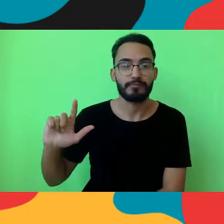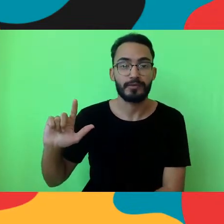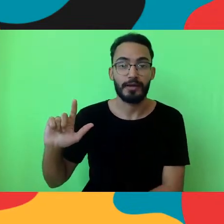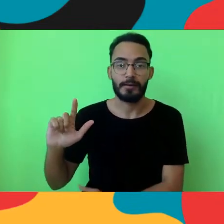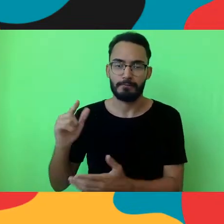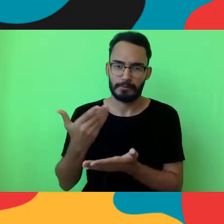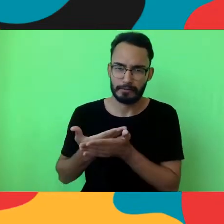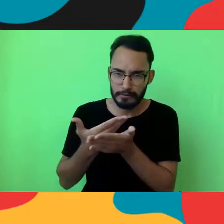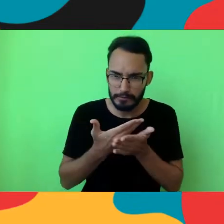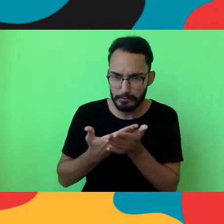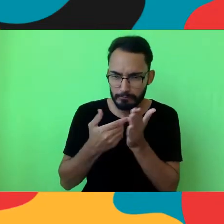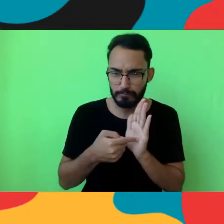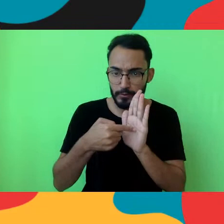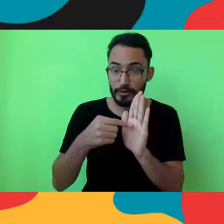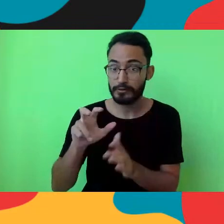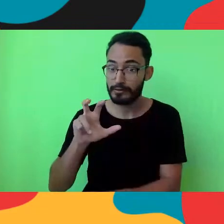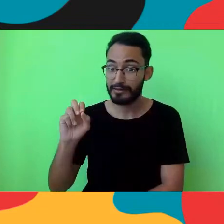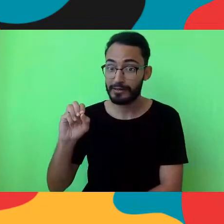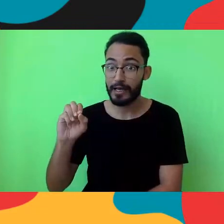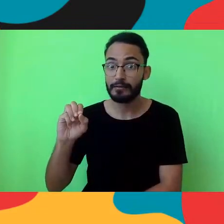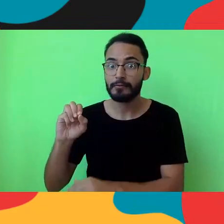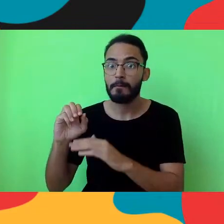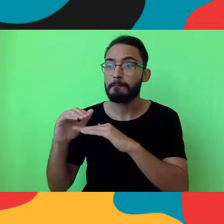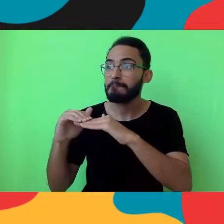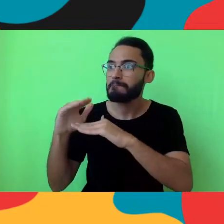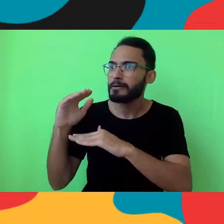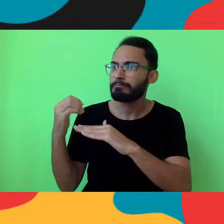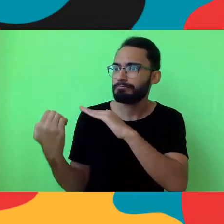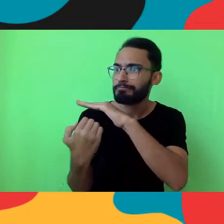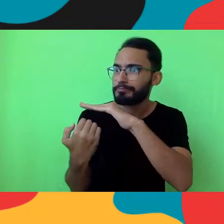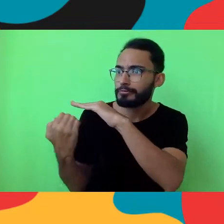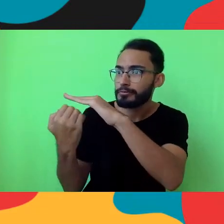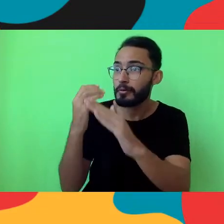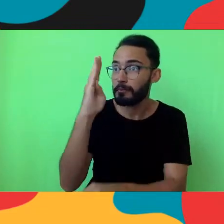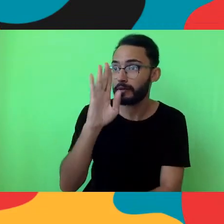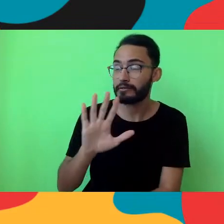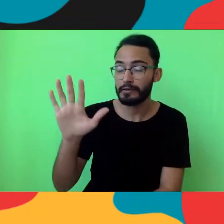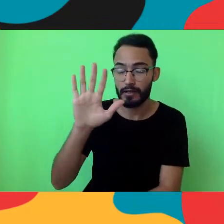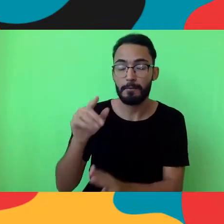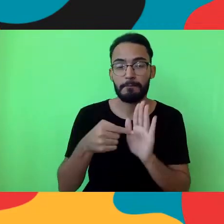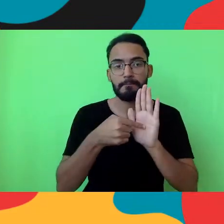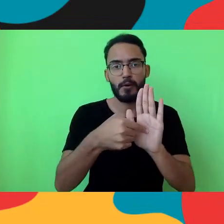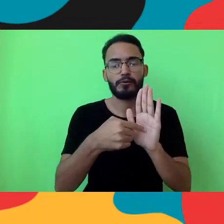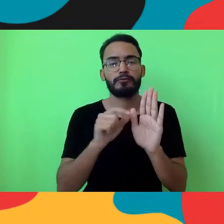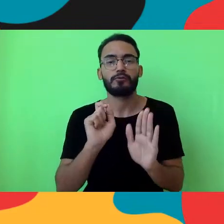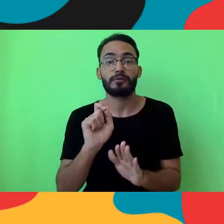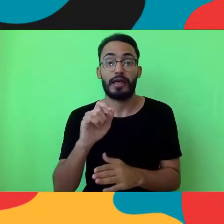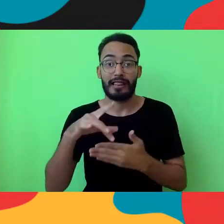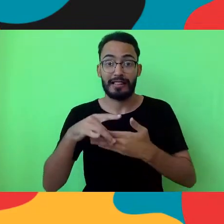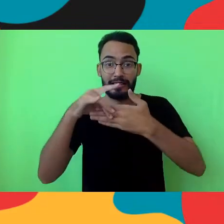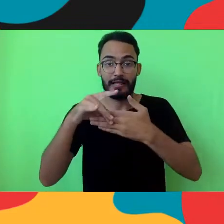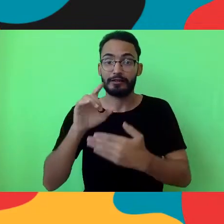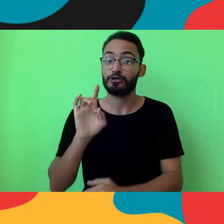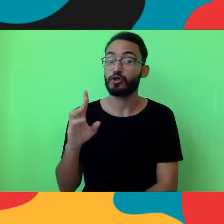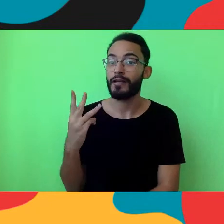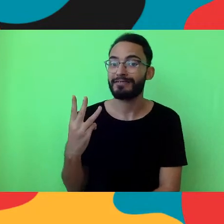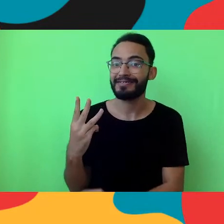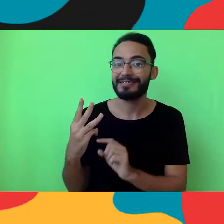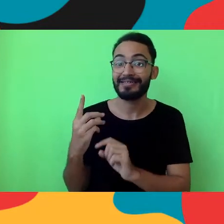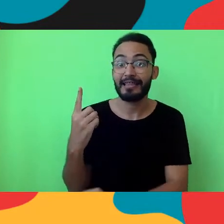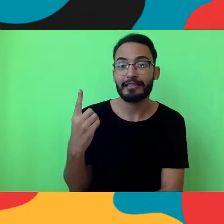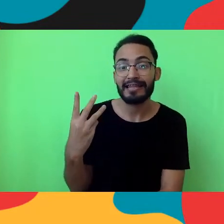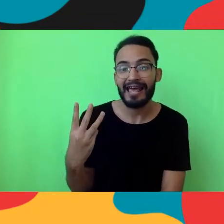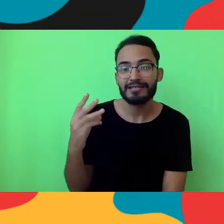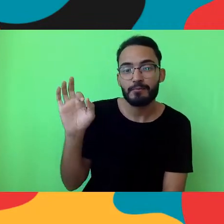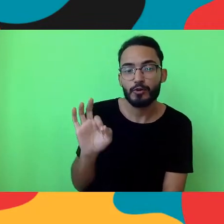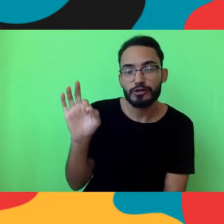sobre as 500 maiores empresas brasileiras, elas mostram que os cargos de alta liderança, apenas 13% são